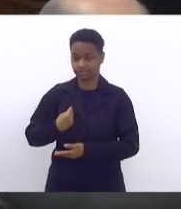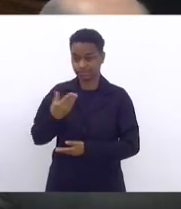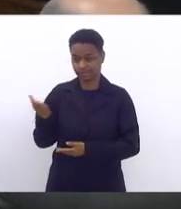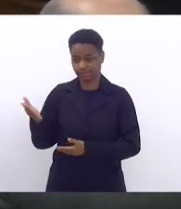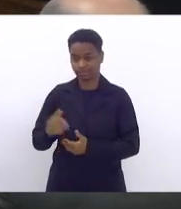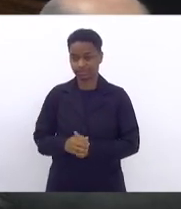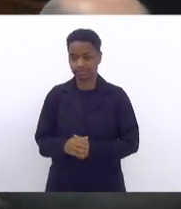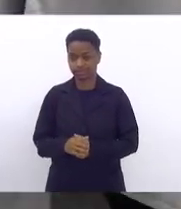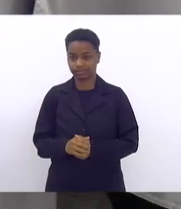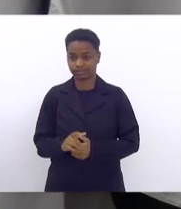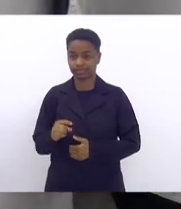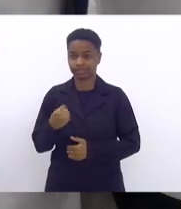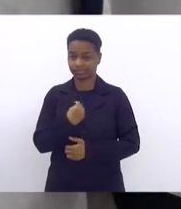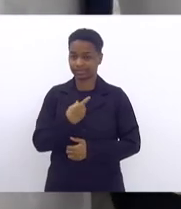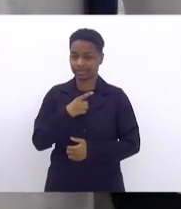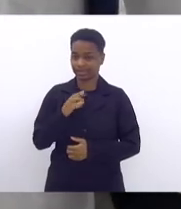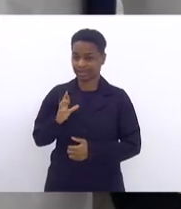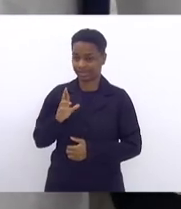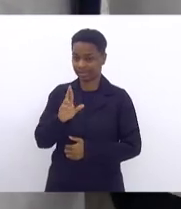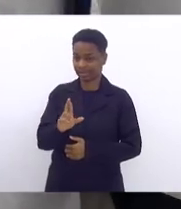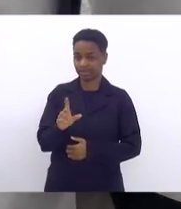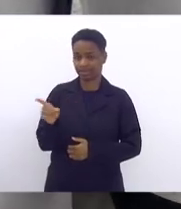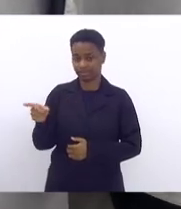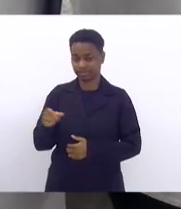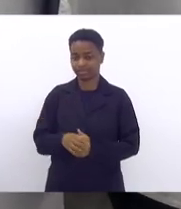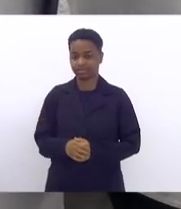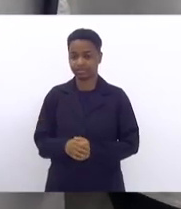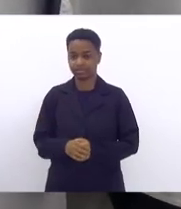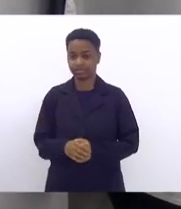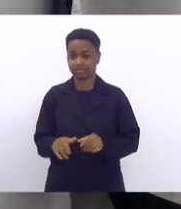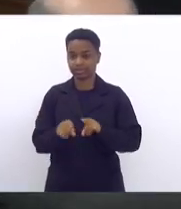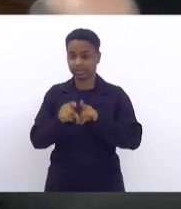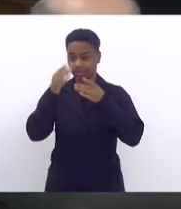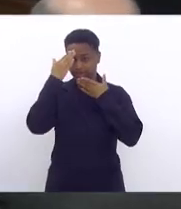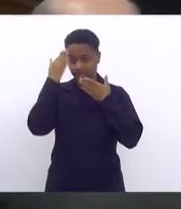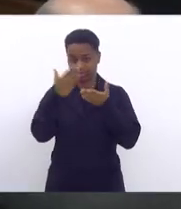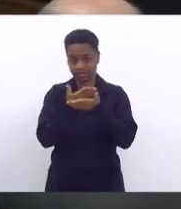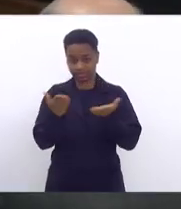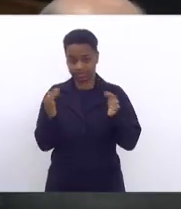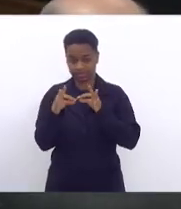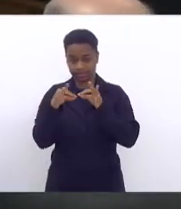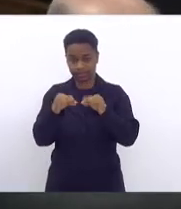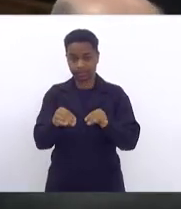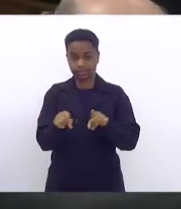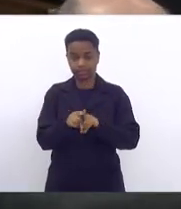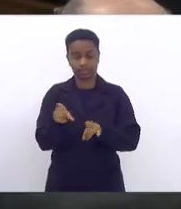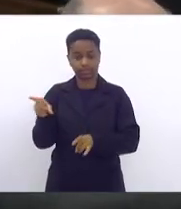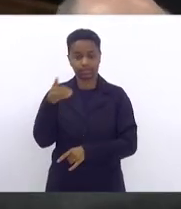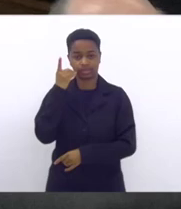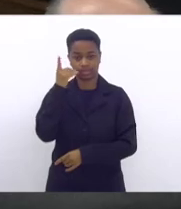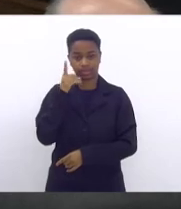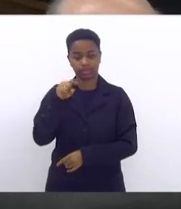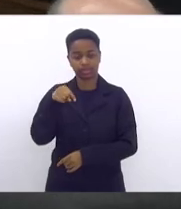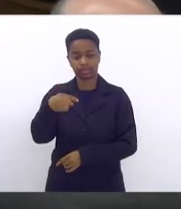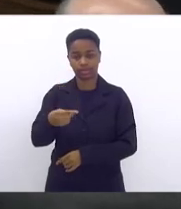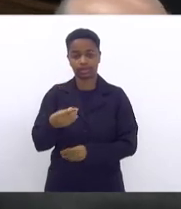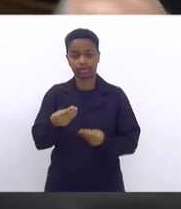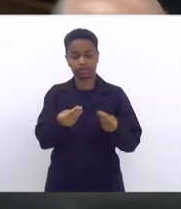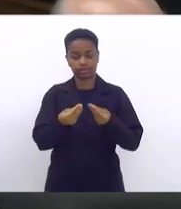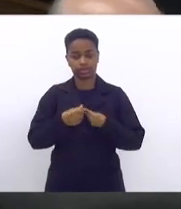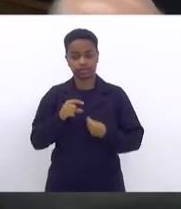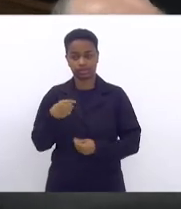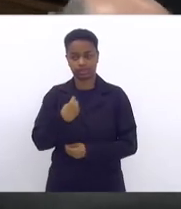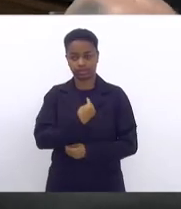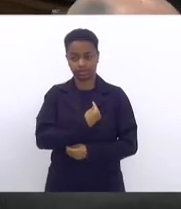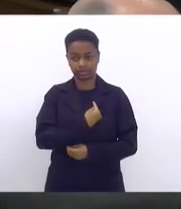presente. Né? Estávamos bem representados, Vossa Excelência. E agradeceu a todos, inclusive. A deputada Célia Jordão vai oferecer logo em seguida para nós todos